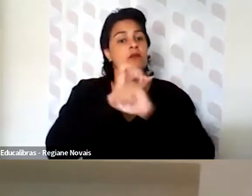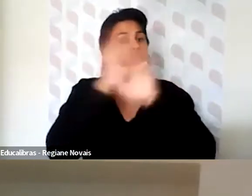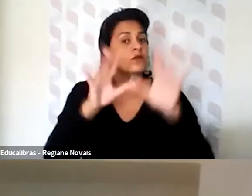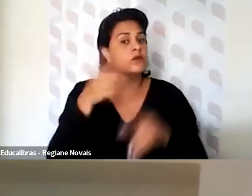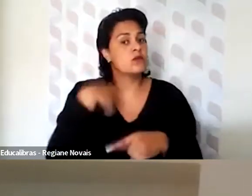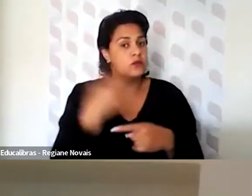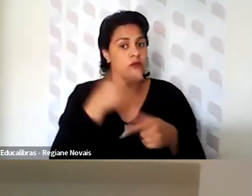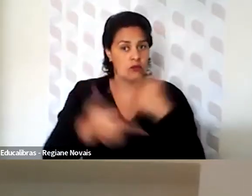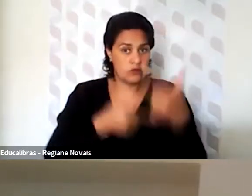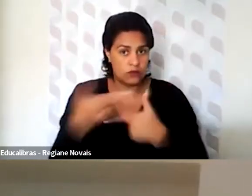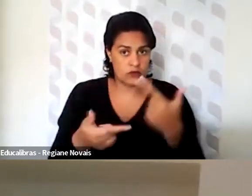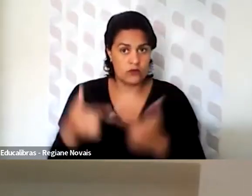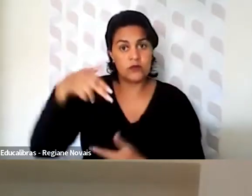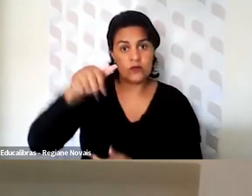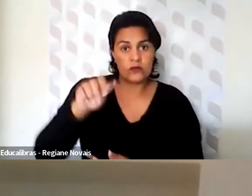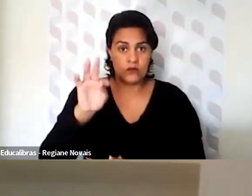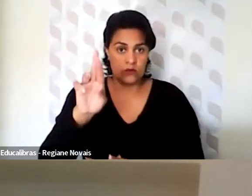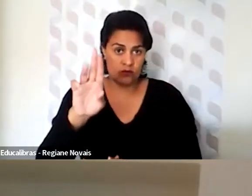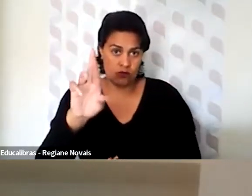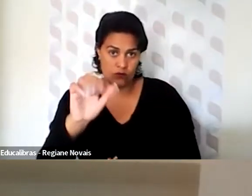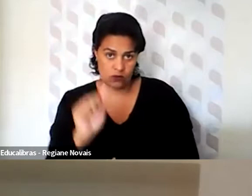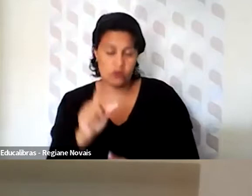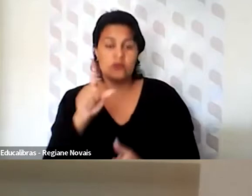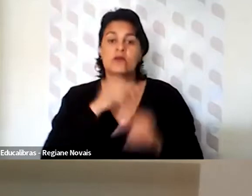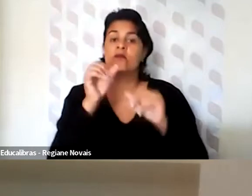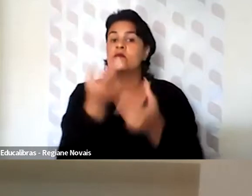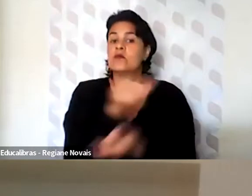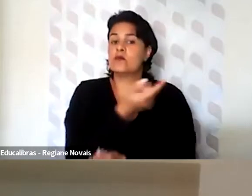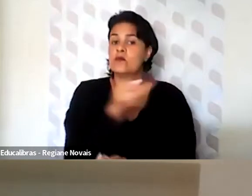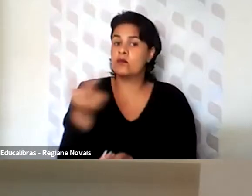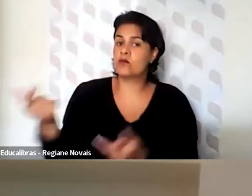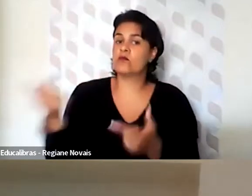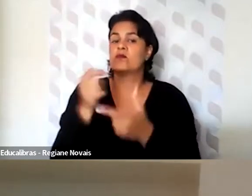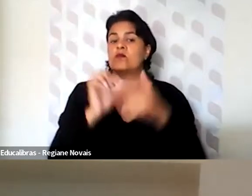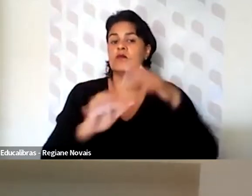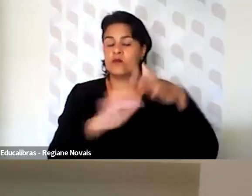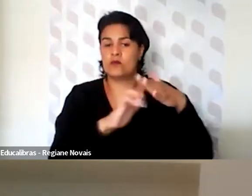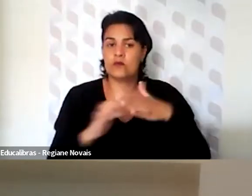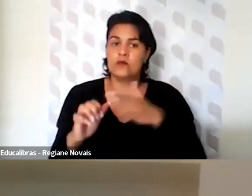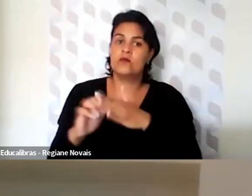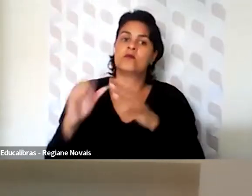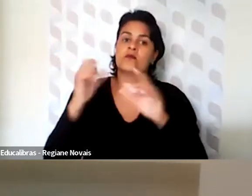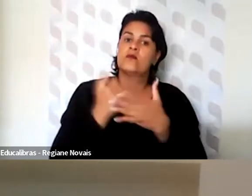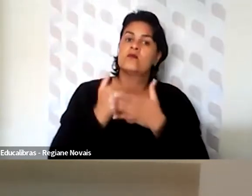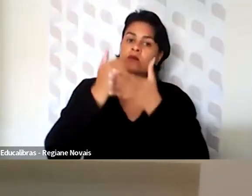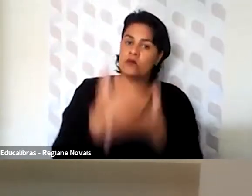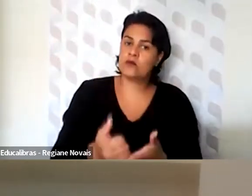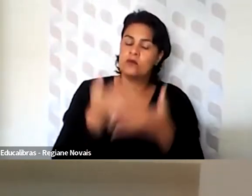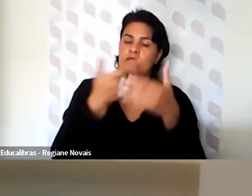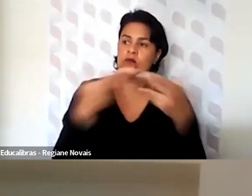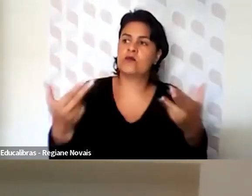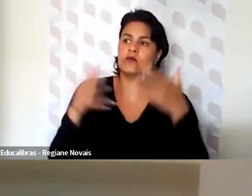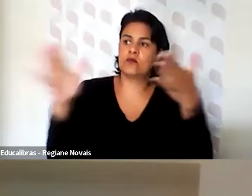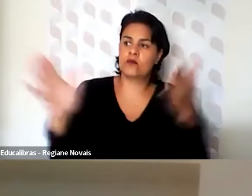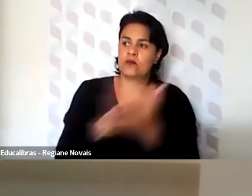acho que a Natura deve ser uma das poucas empresas hoje que, além de apoiar iniciativas contra o desmatamento, como um portal que